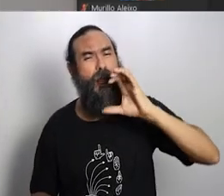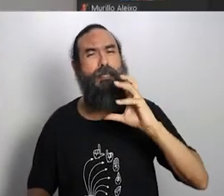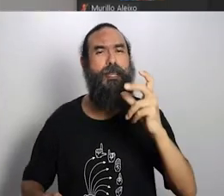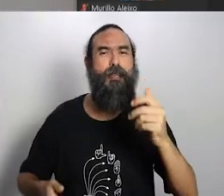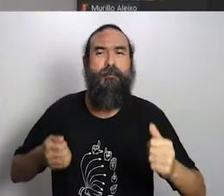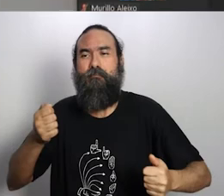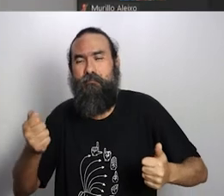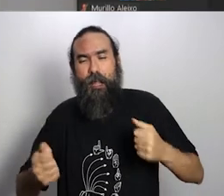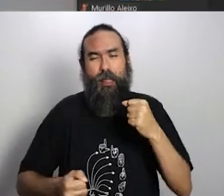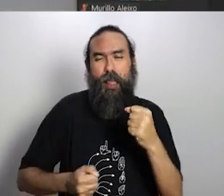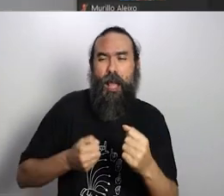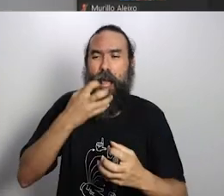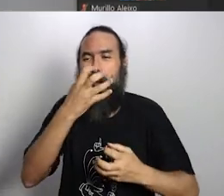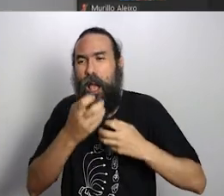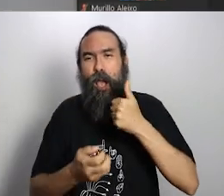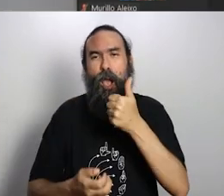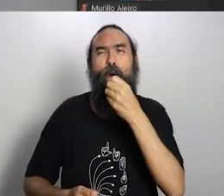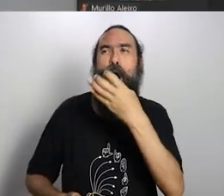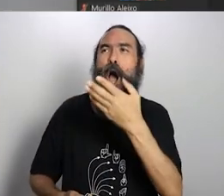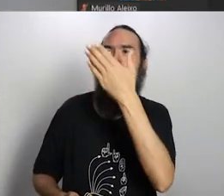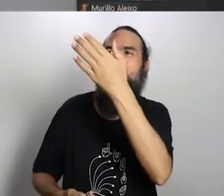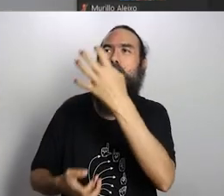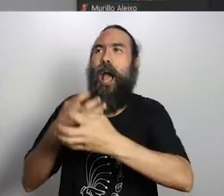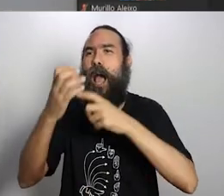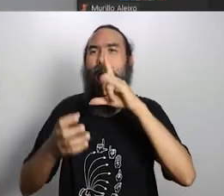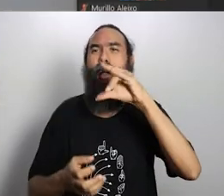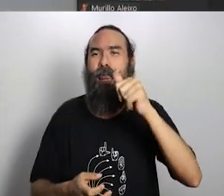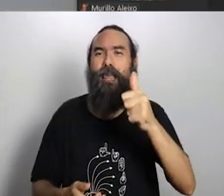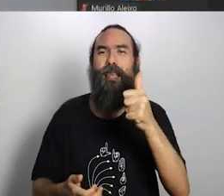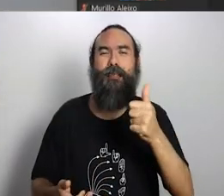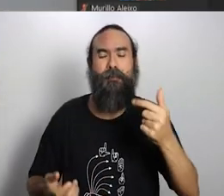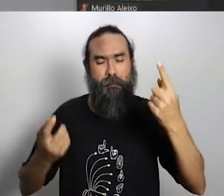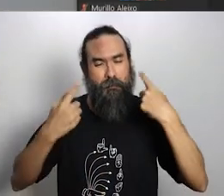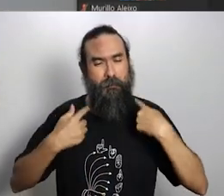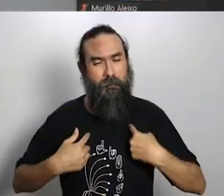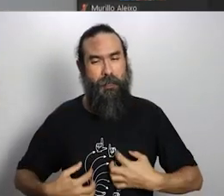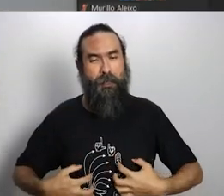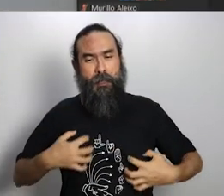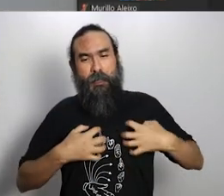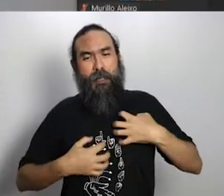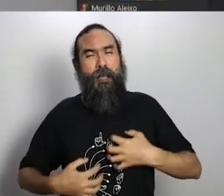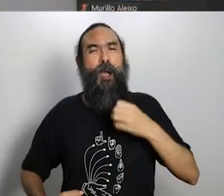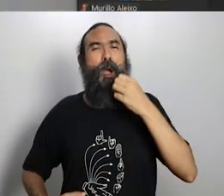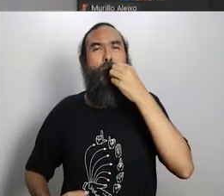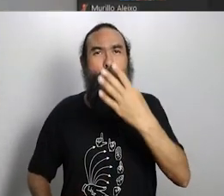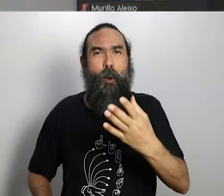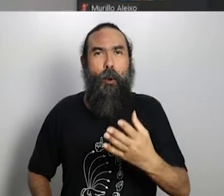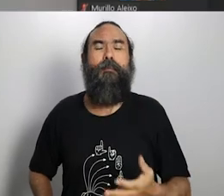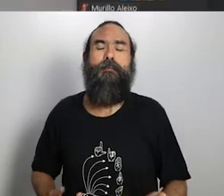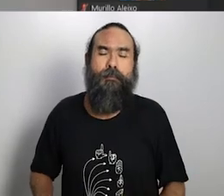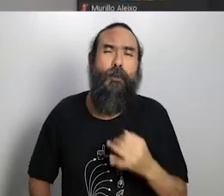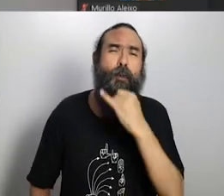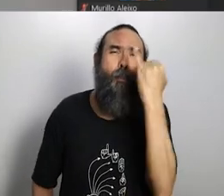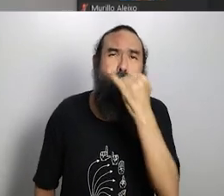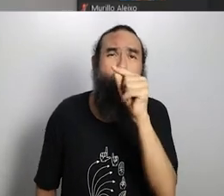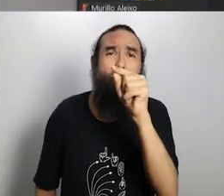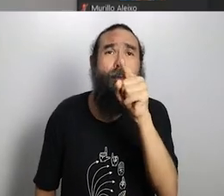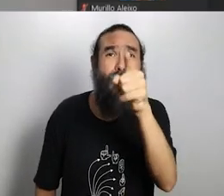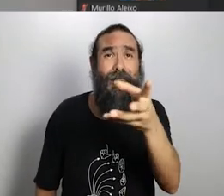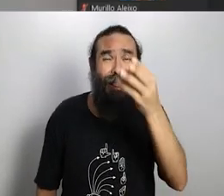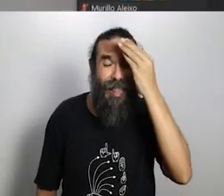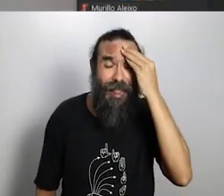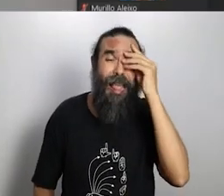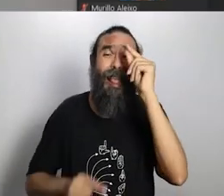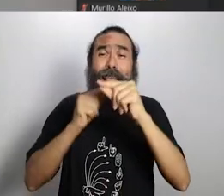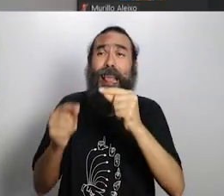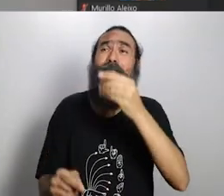Entenda quem é Lia, o que é Lia, o que Lia representa, o trabalho que existe em torno de Lia, e como você pode